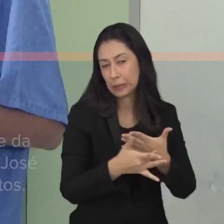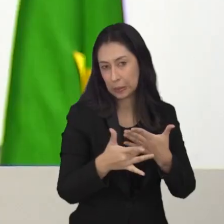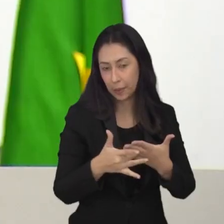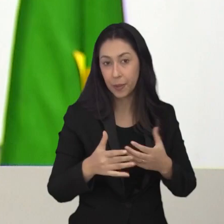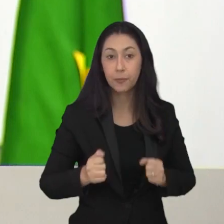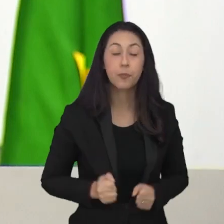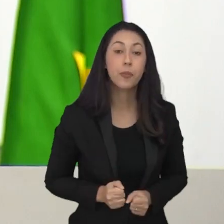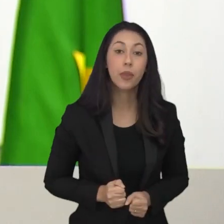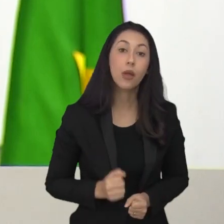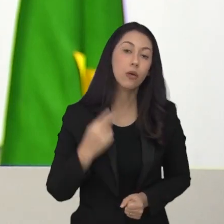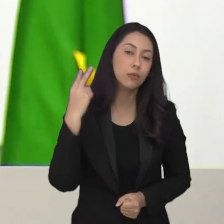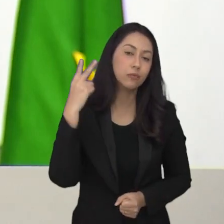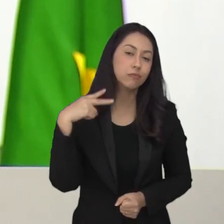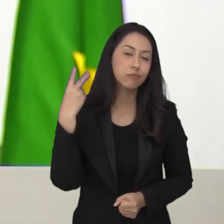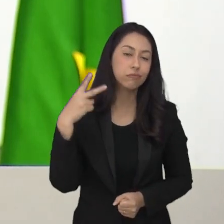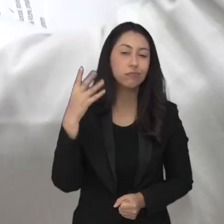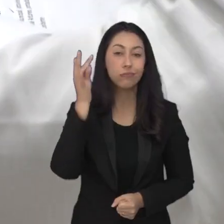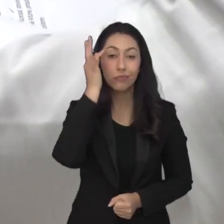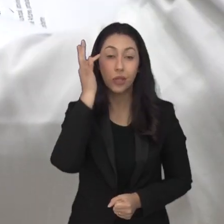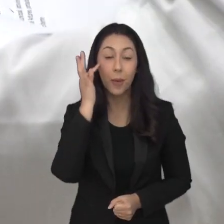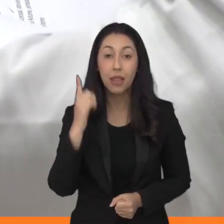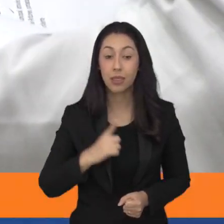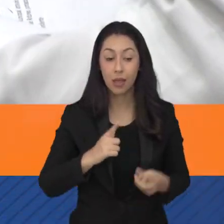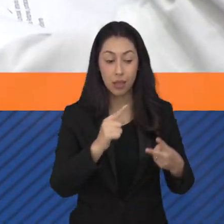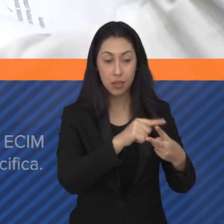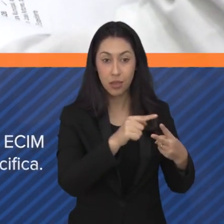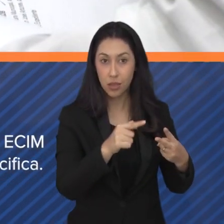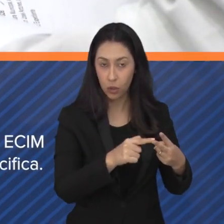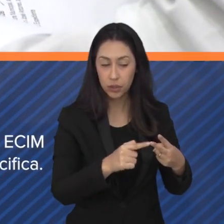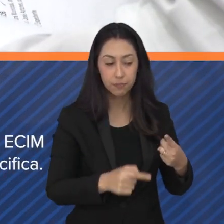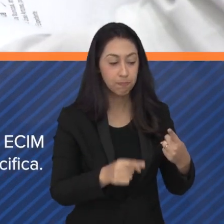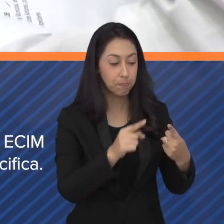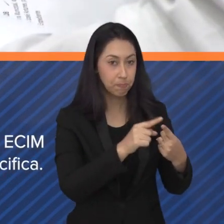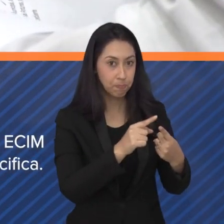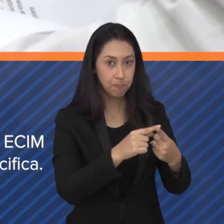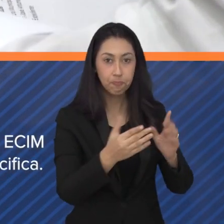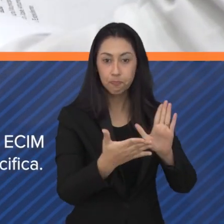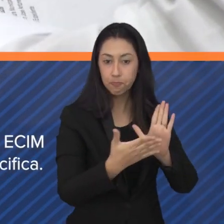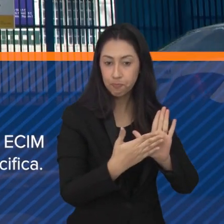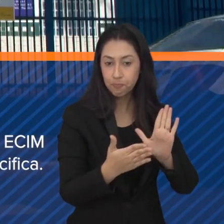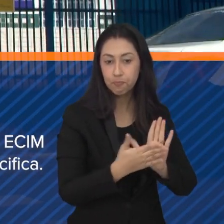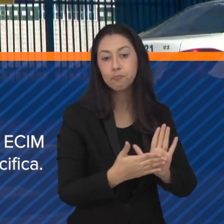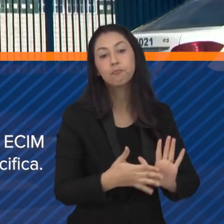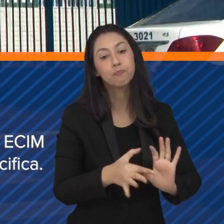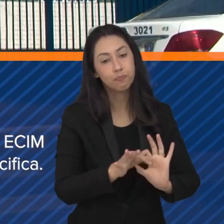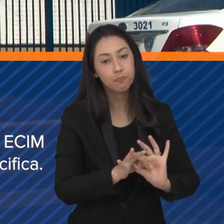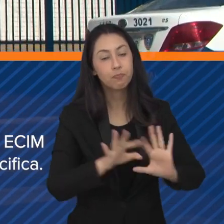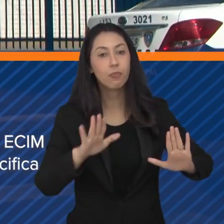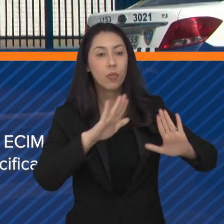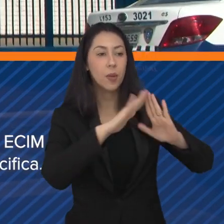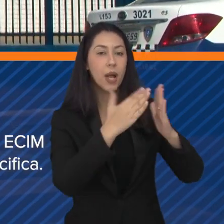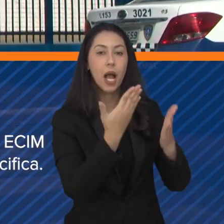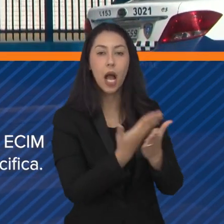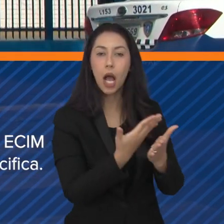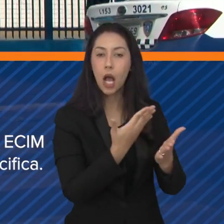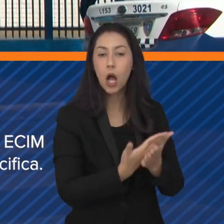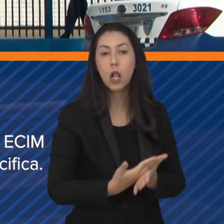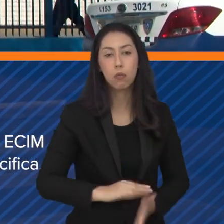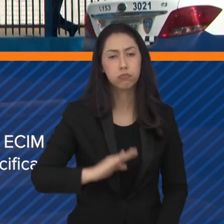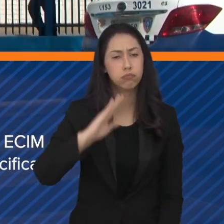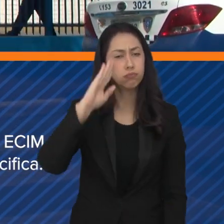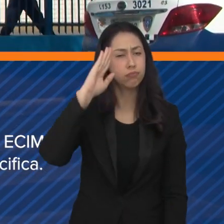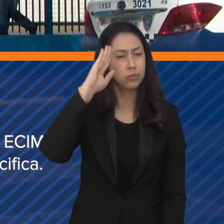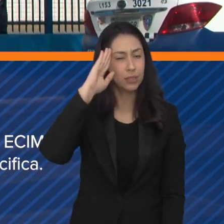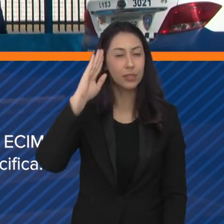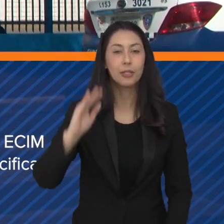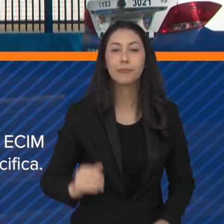Clínica. E o vereador Tomás Henrique tem 2 projetos na pauta. Uma das propostas autoriza a implementação de uma escola